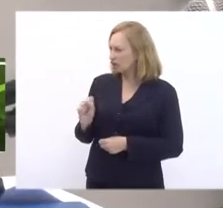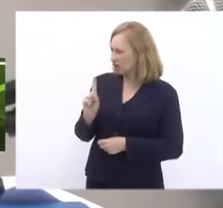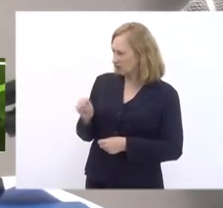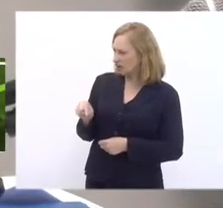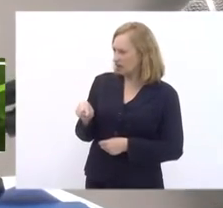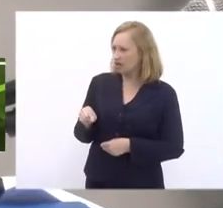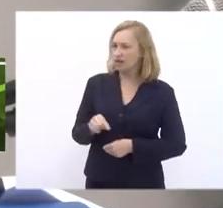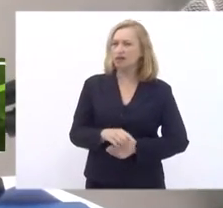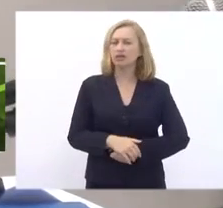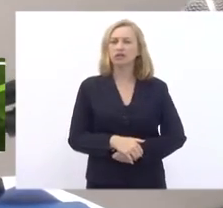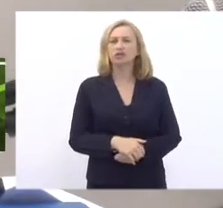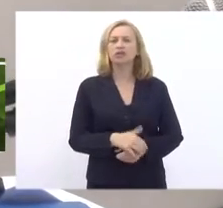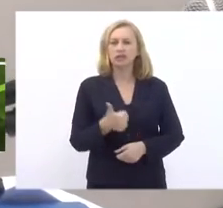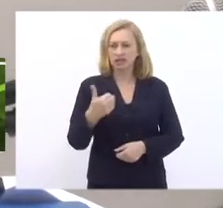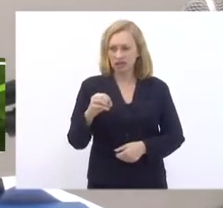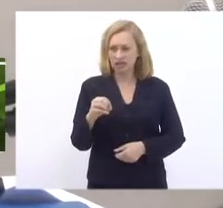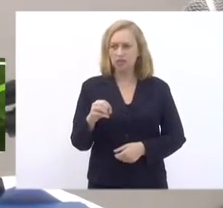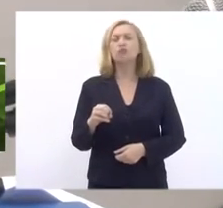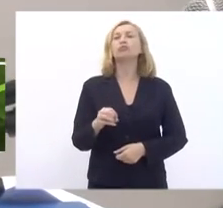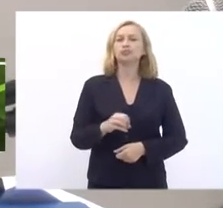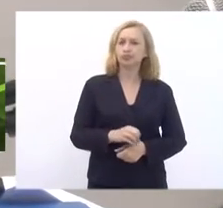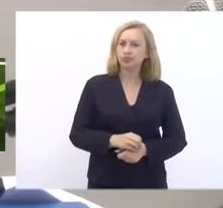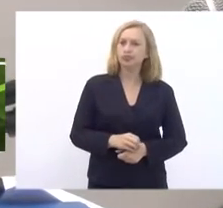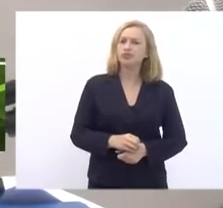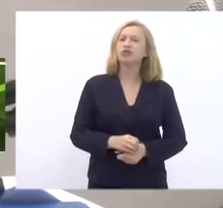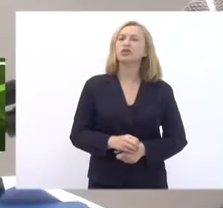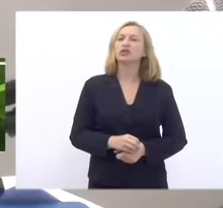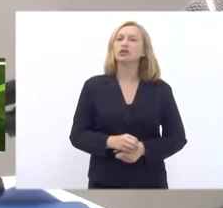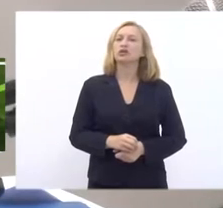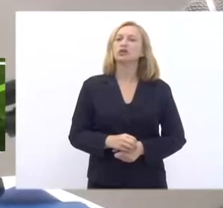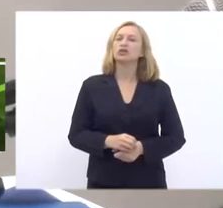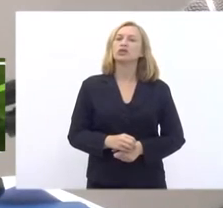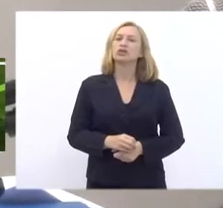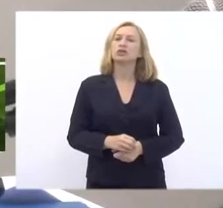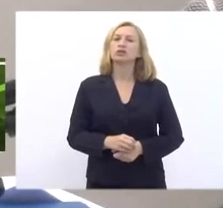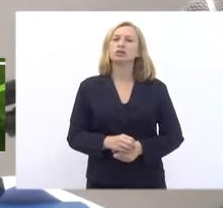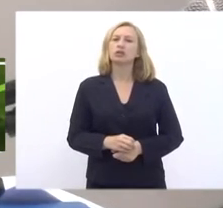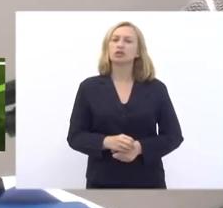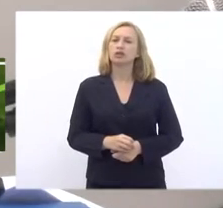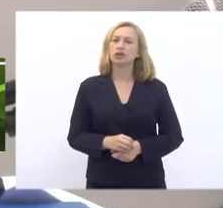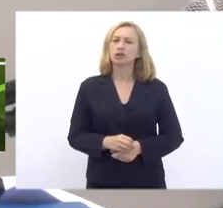é o oitavo, é o décimo de 2010.